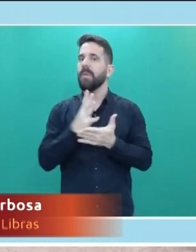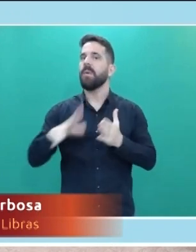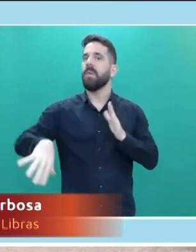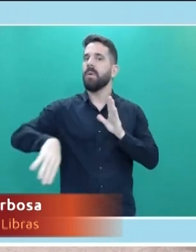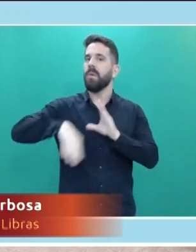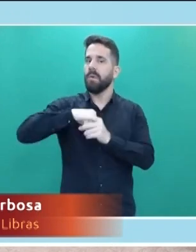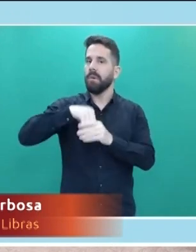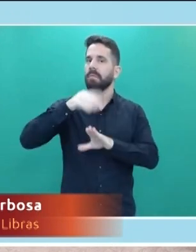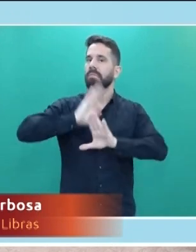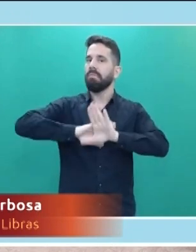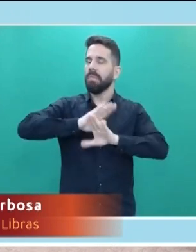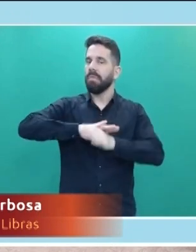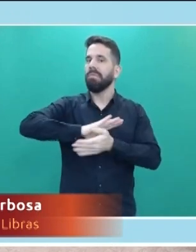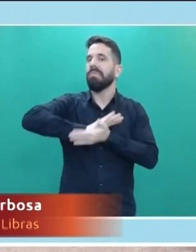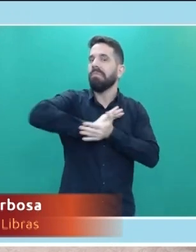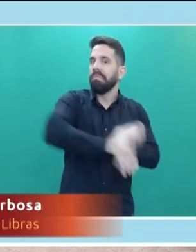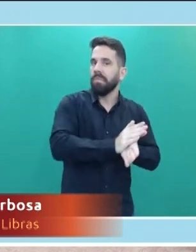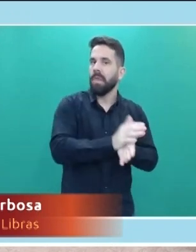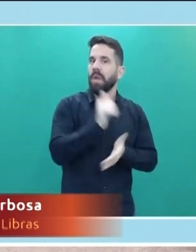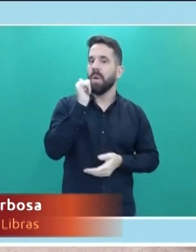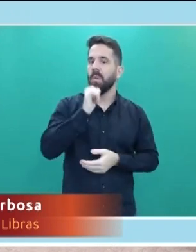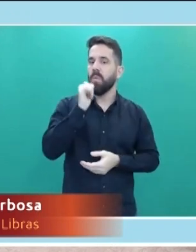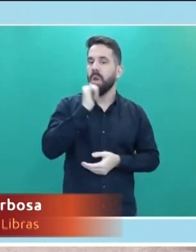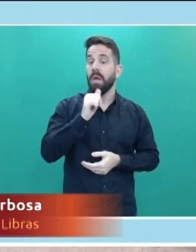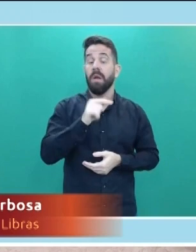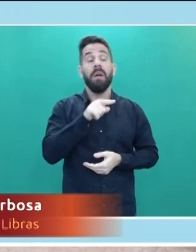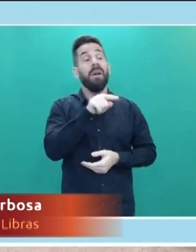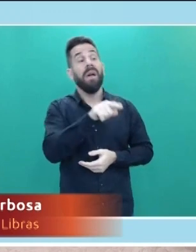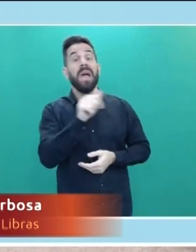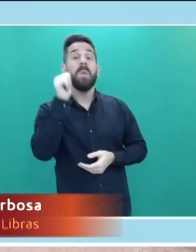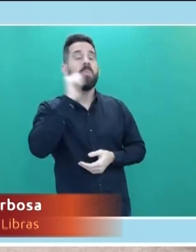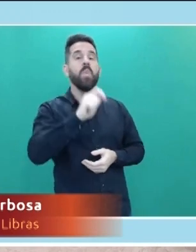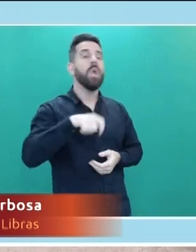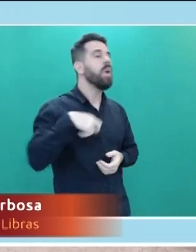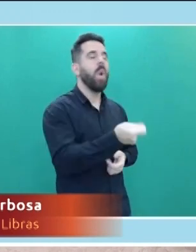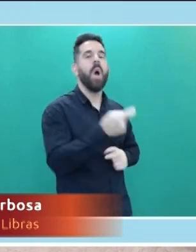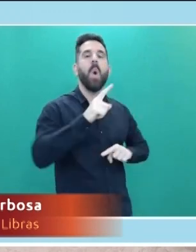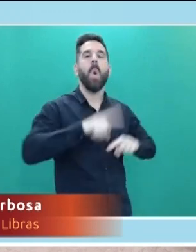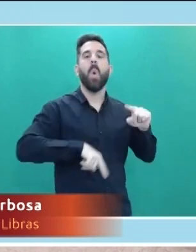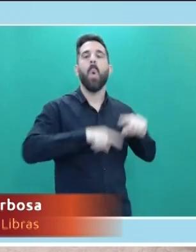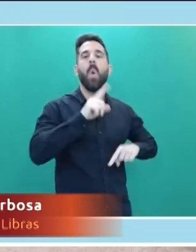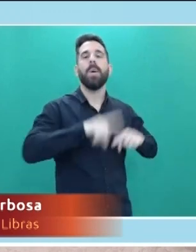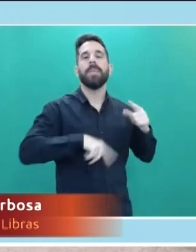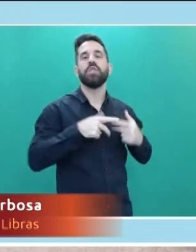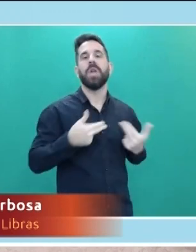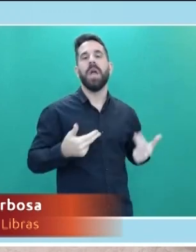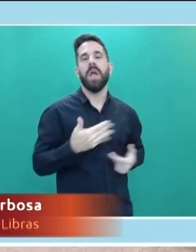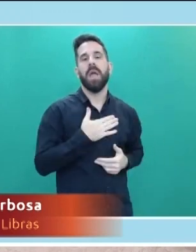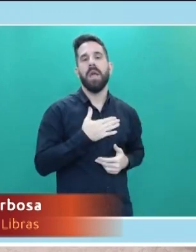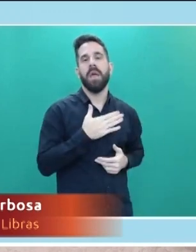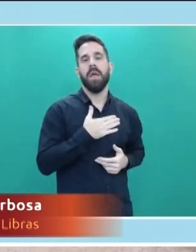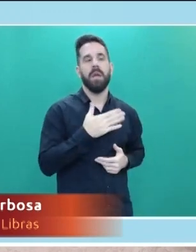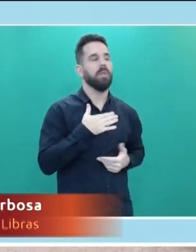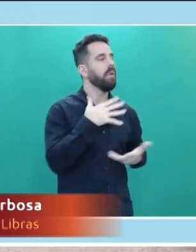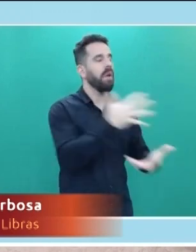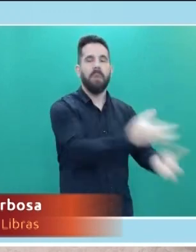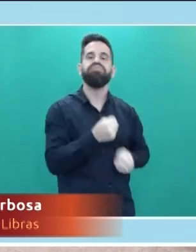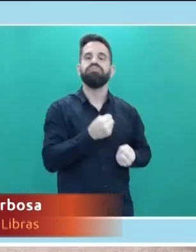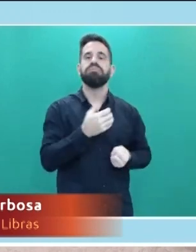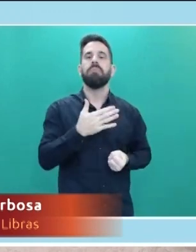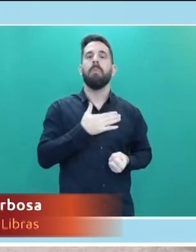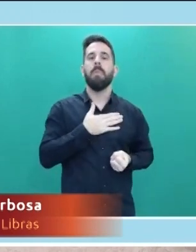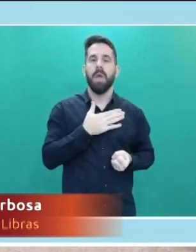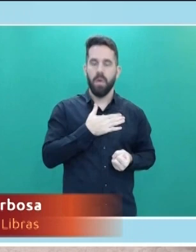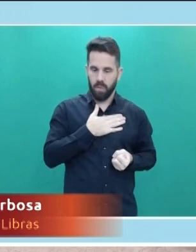misoginia extrema, e as mulheres passam a ser totalmente objetificadas dentro desses grupos, dentro dessa subcultura específica que são os